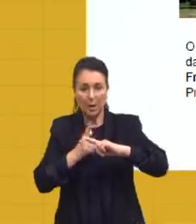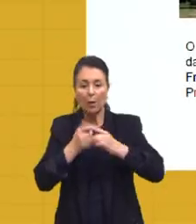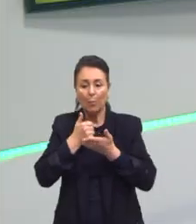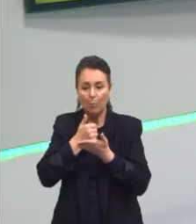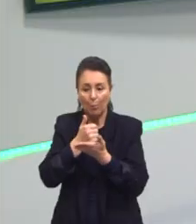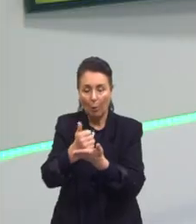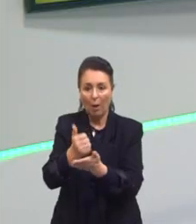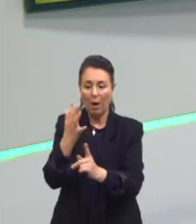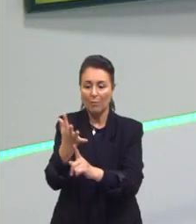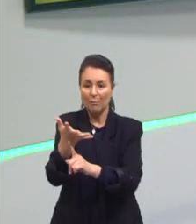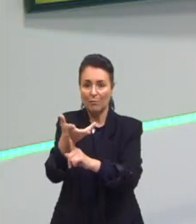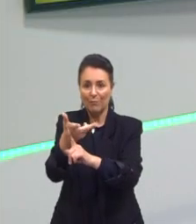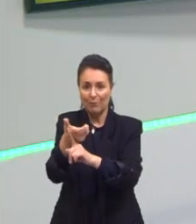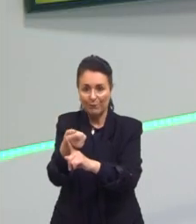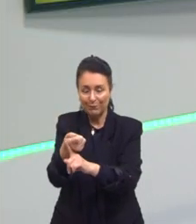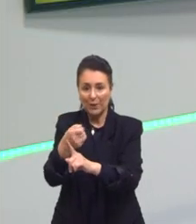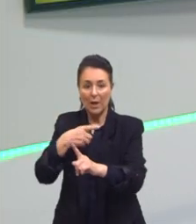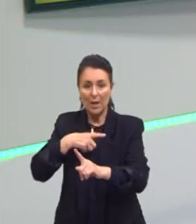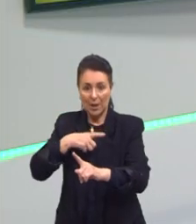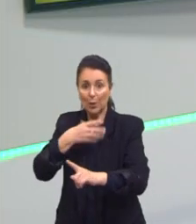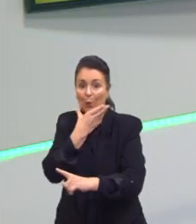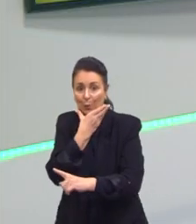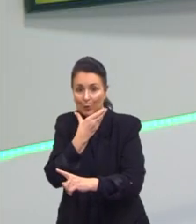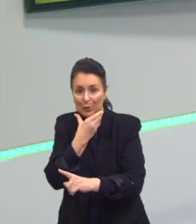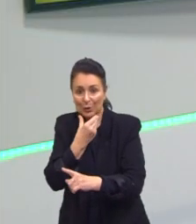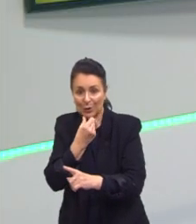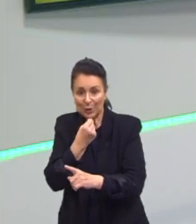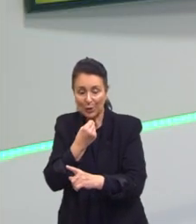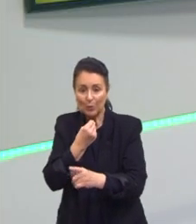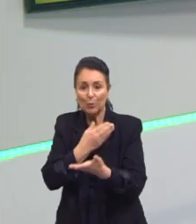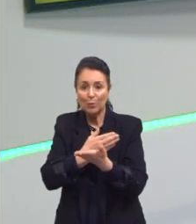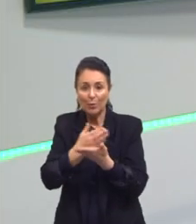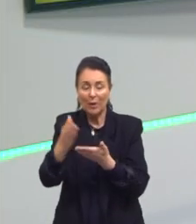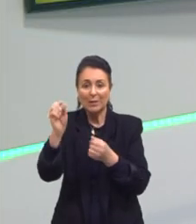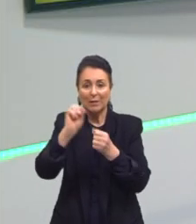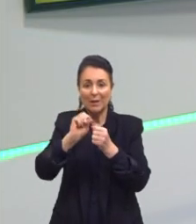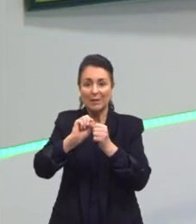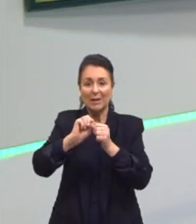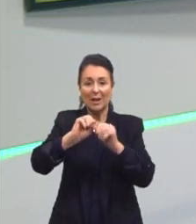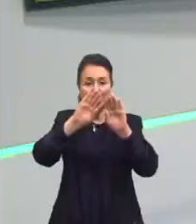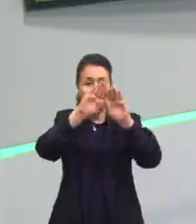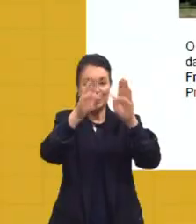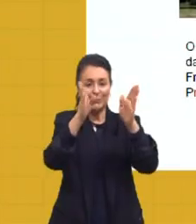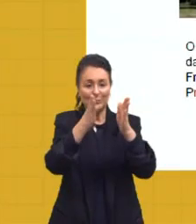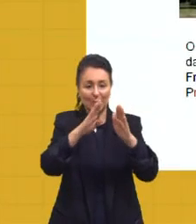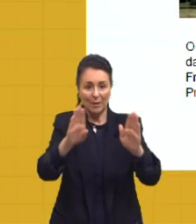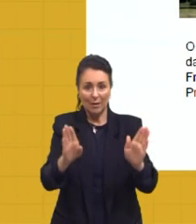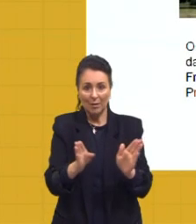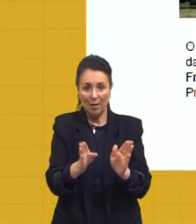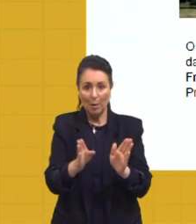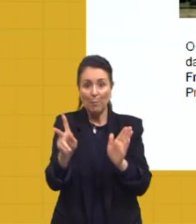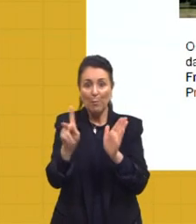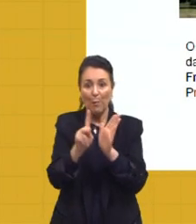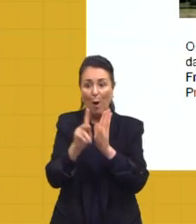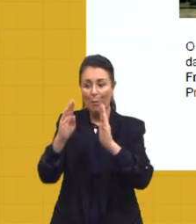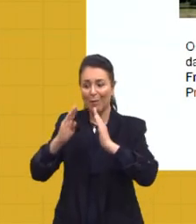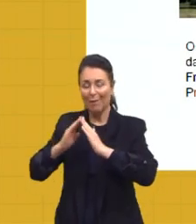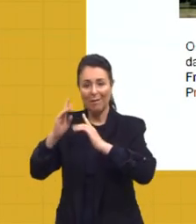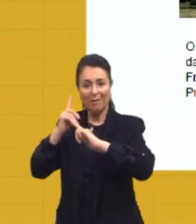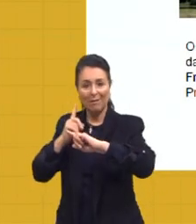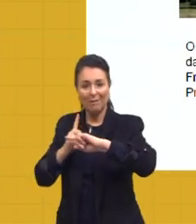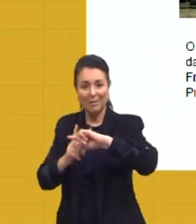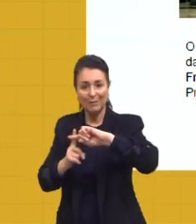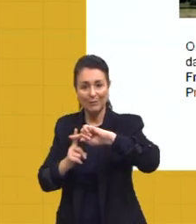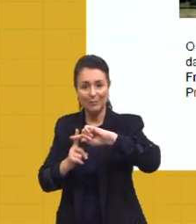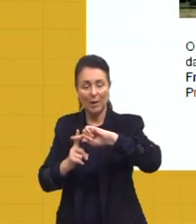Portanto o Aleijadinho ele passa a fazer as esculturas a para a igreja ele passa a